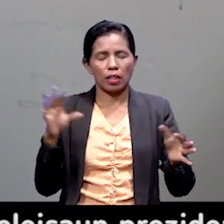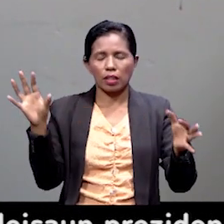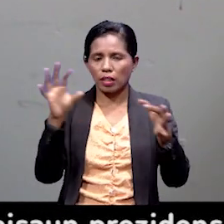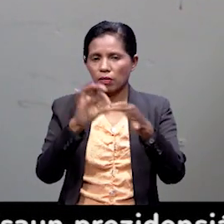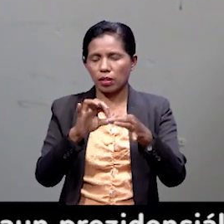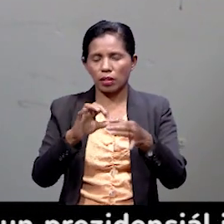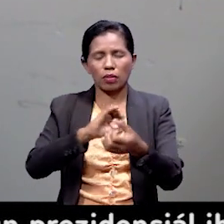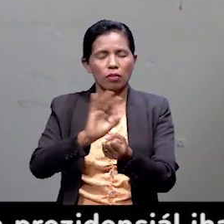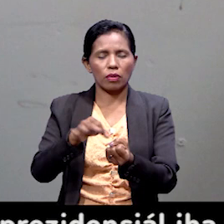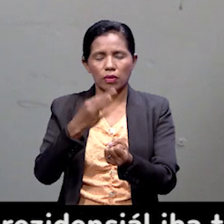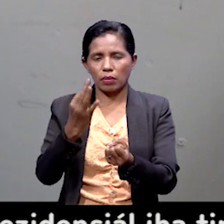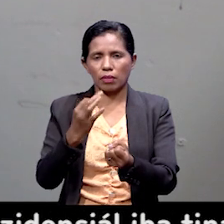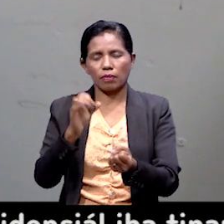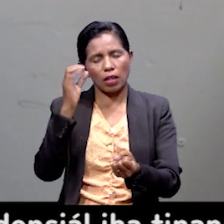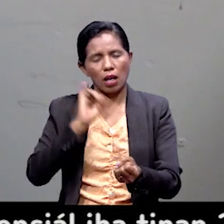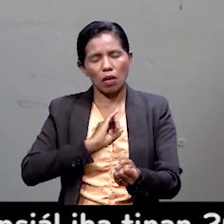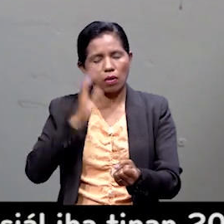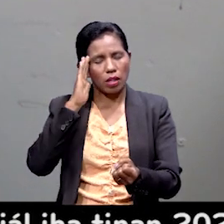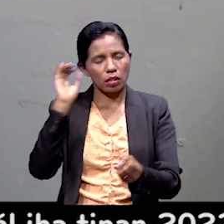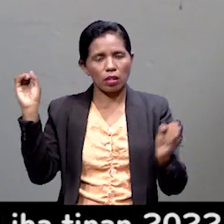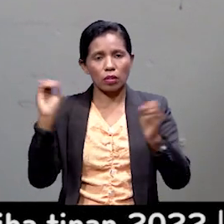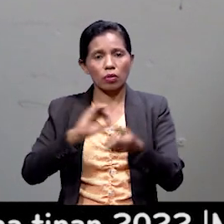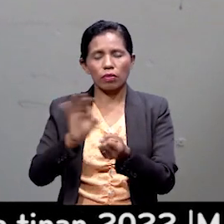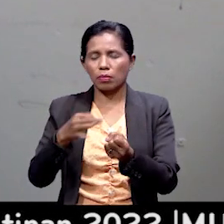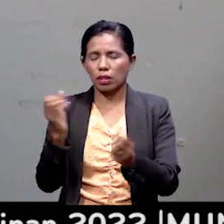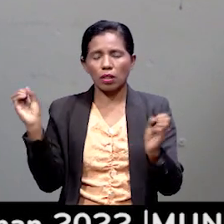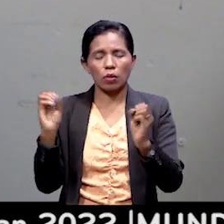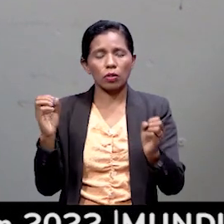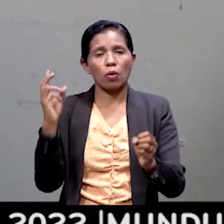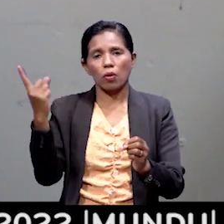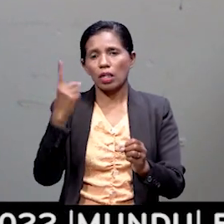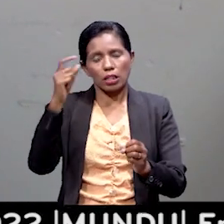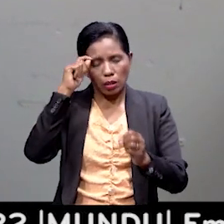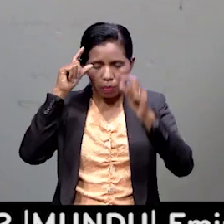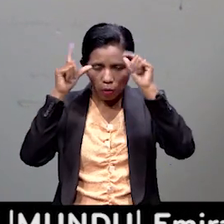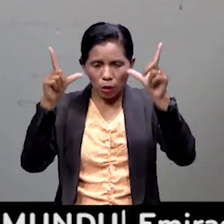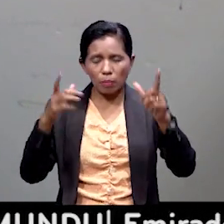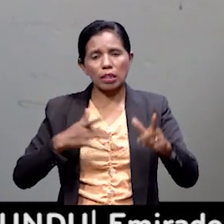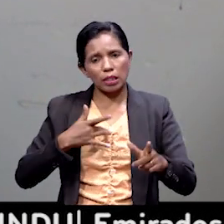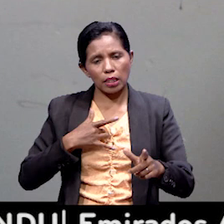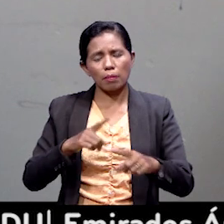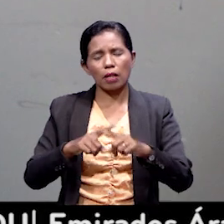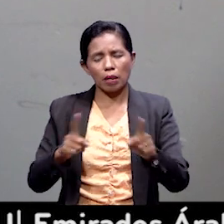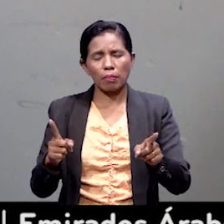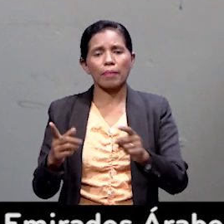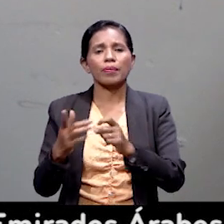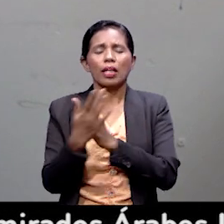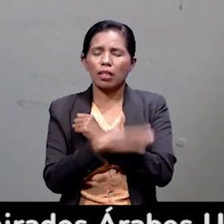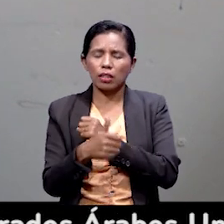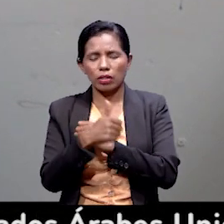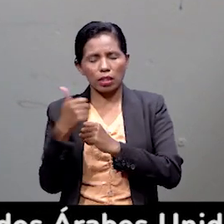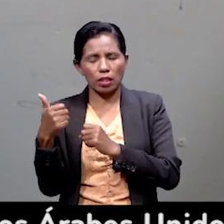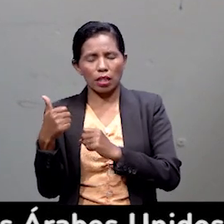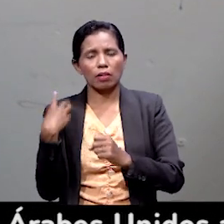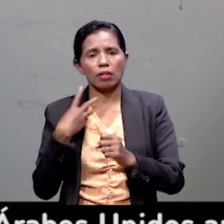situasaun covid ne hone covid ne laos ita mesa maka senti mundu hoto tu senti mesa ema na saun ser sel gamen execution la dia kela tama sama